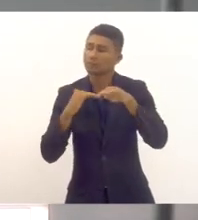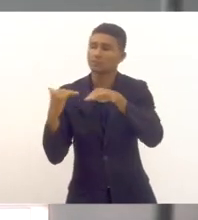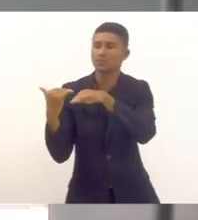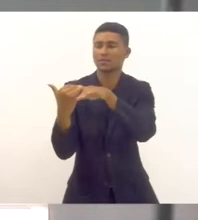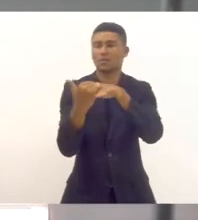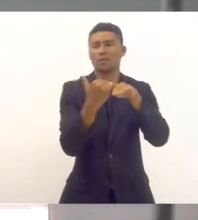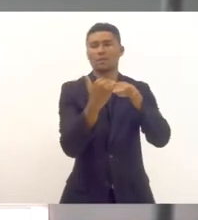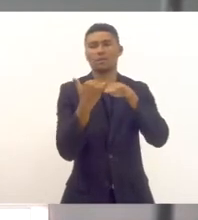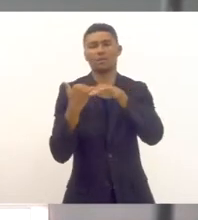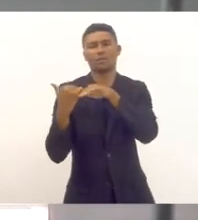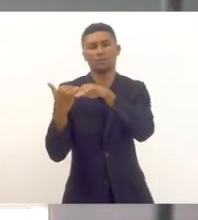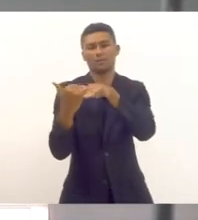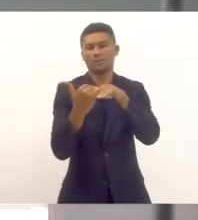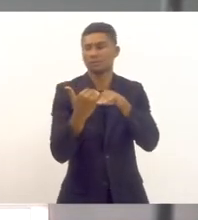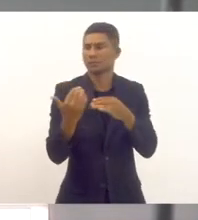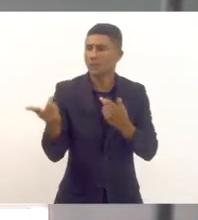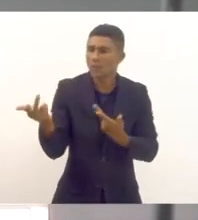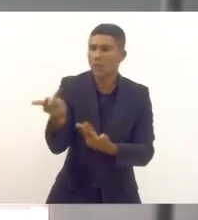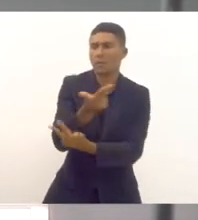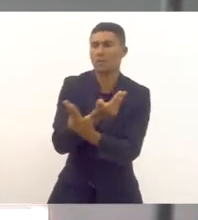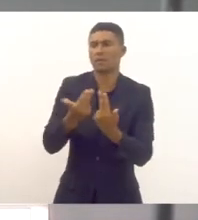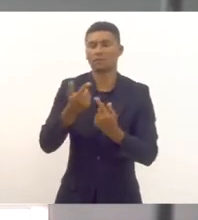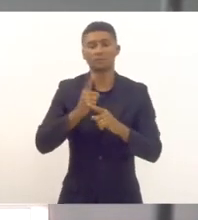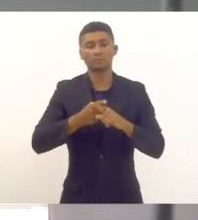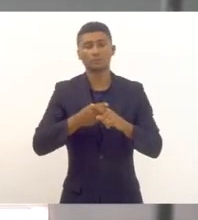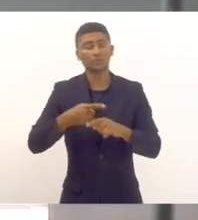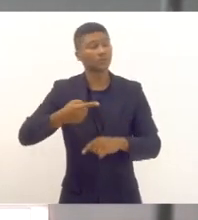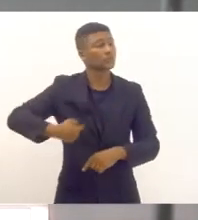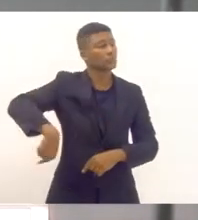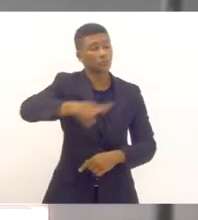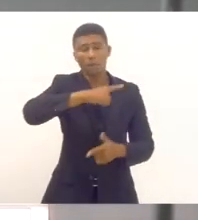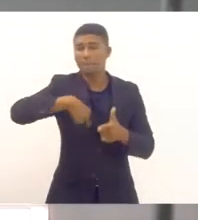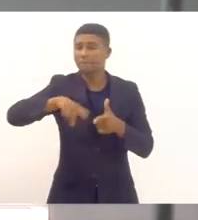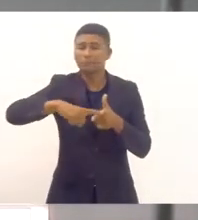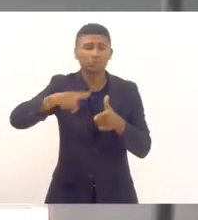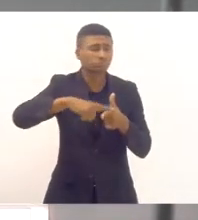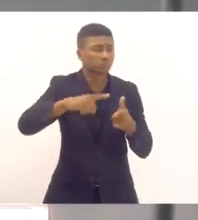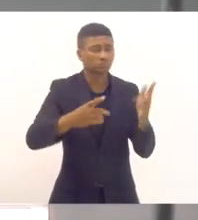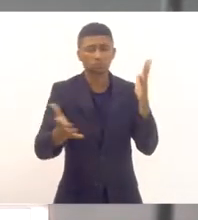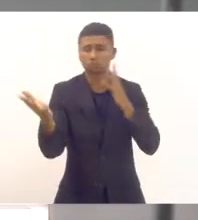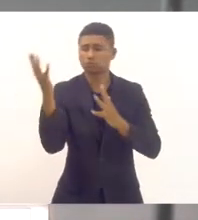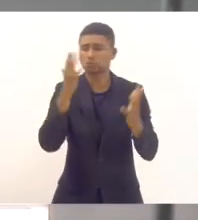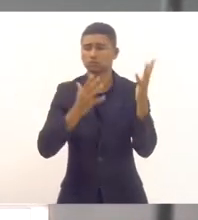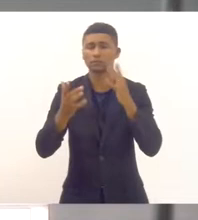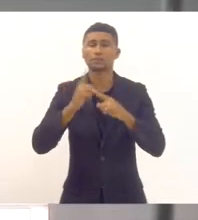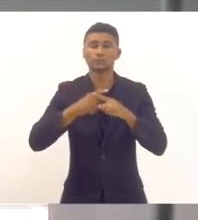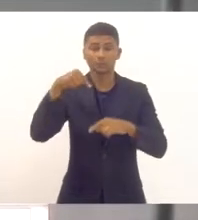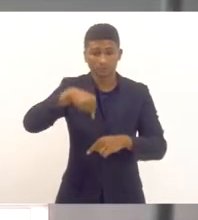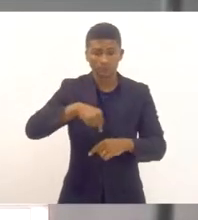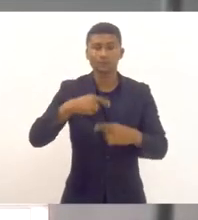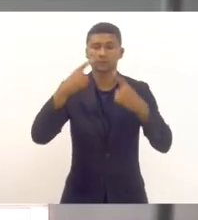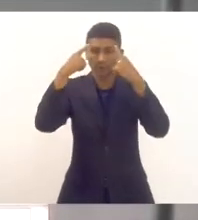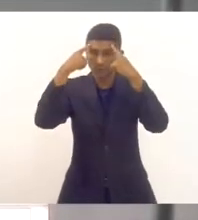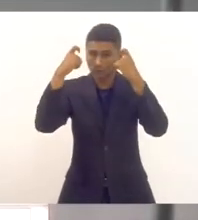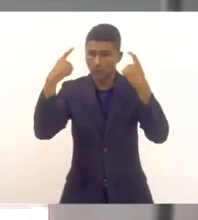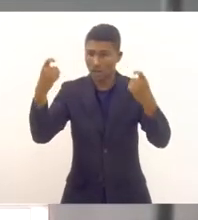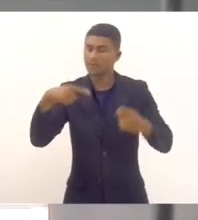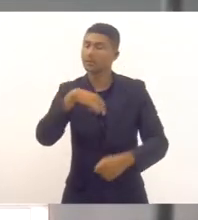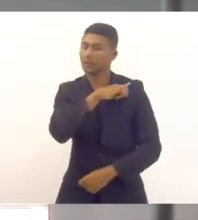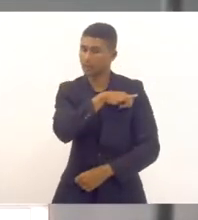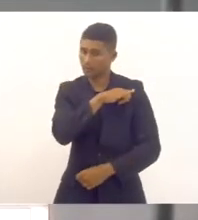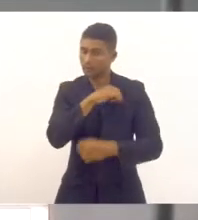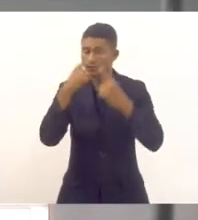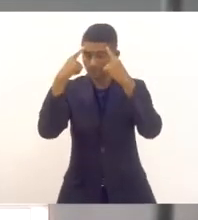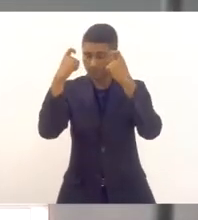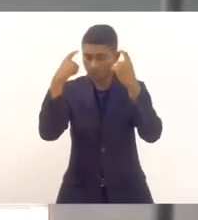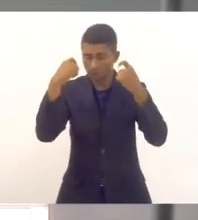mínimo, igual aos outros estados, porque a gente enfrenta já muito problema. A gente já enfrenta o problema da violência, né, do Rio de Janeiro, que é um dos estados